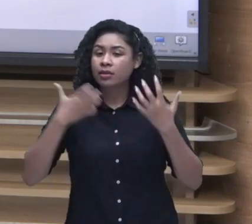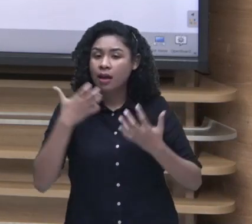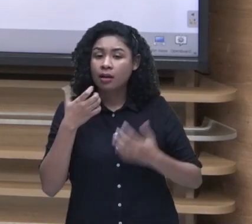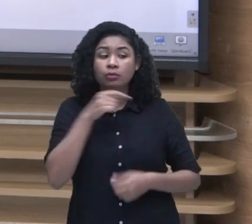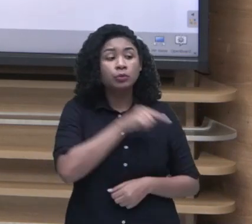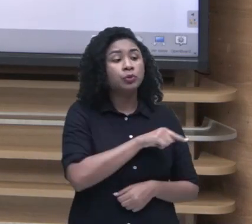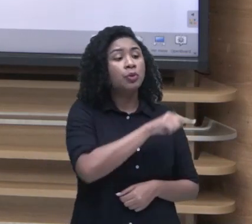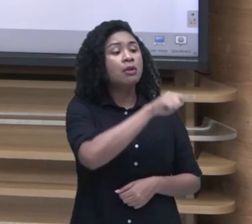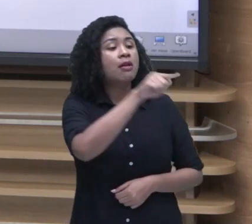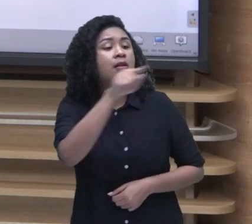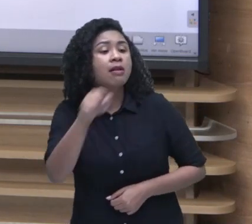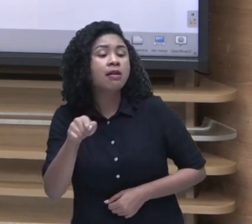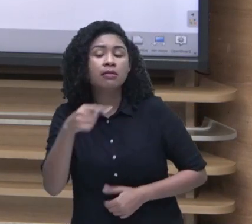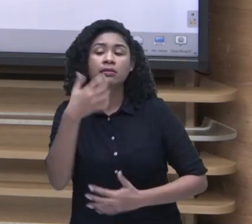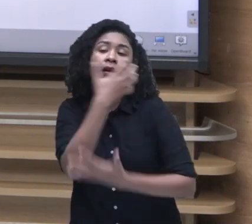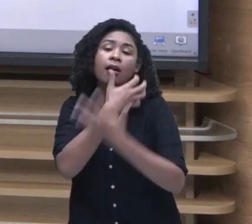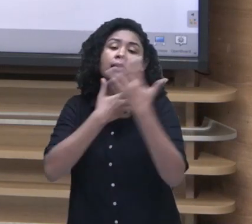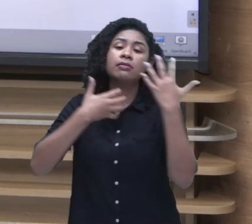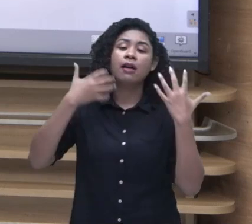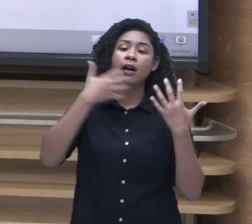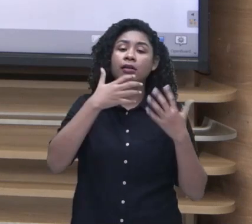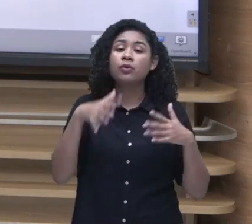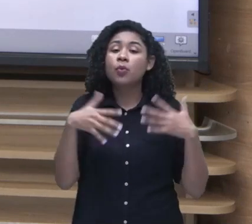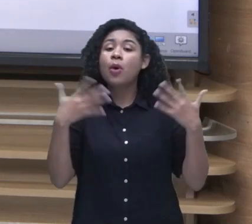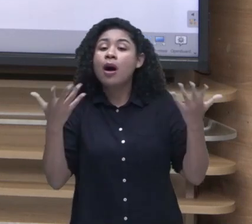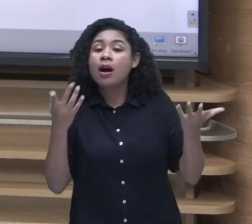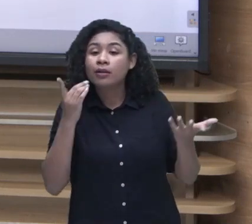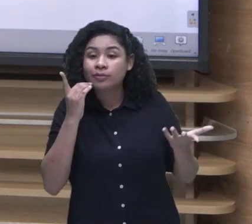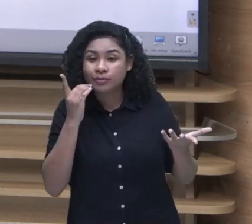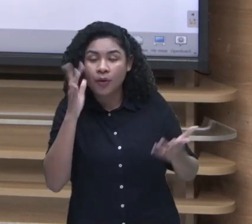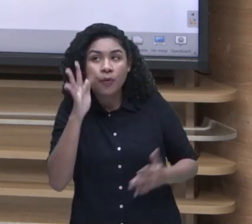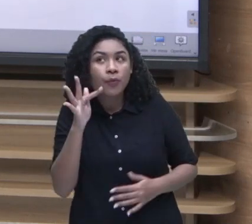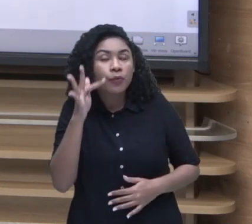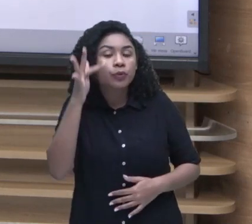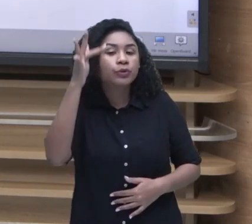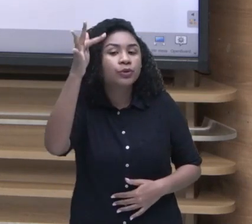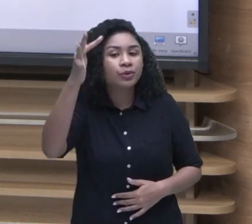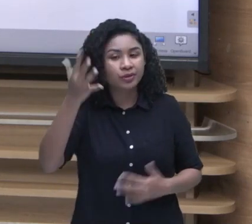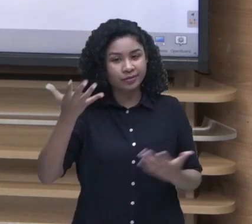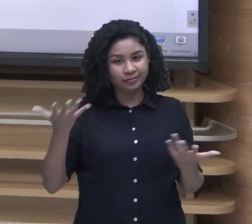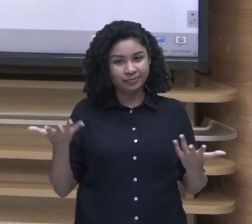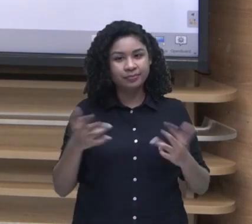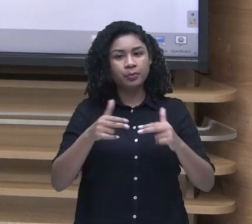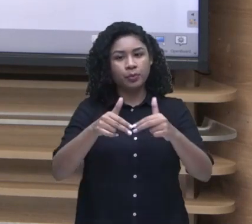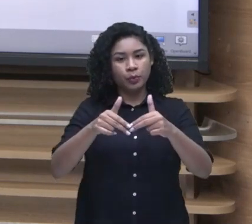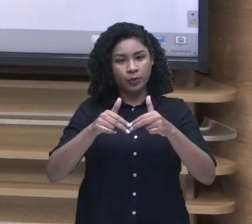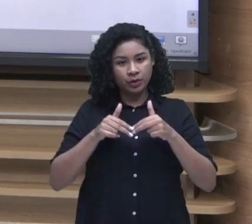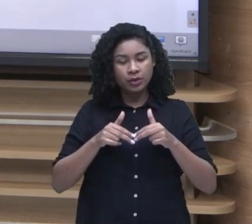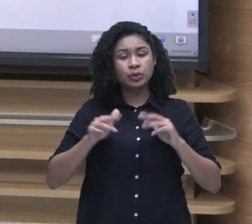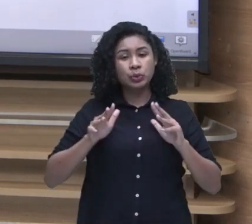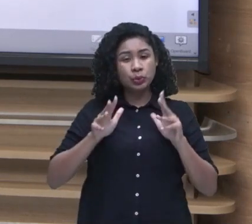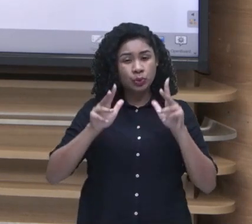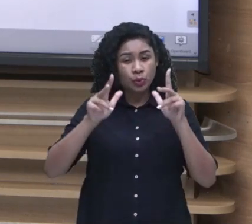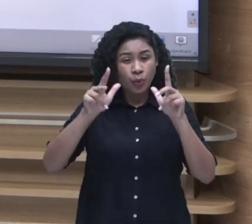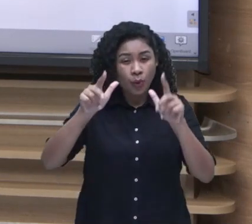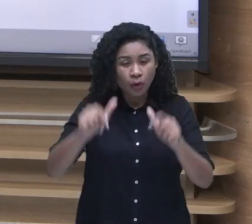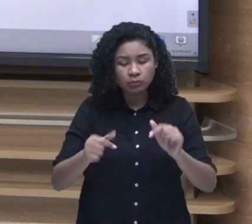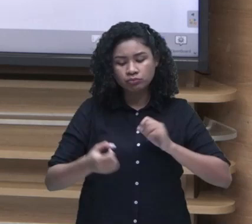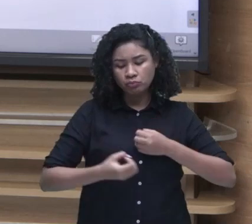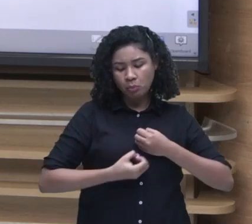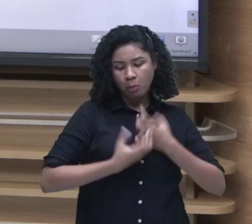cantarem. Então, todos os tempos presentes no modo subjuntivo, eles expressam